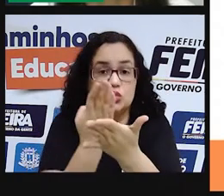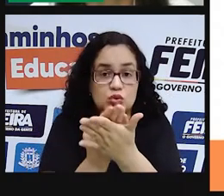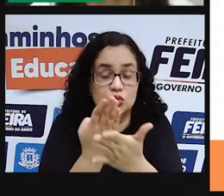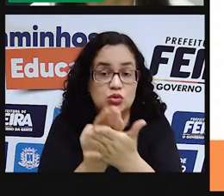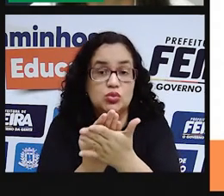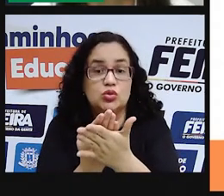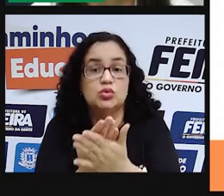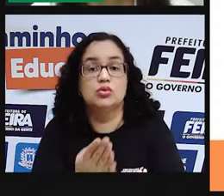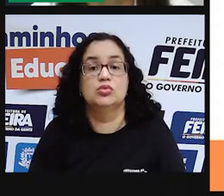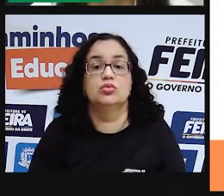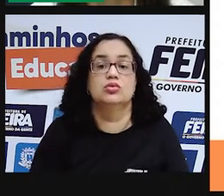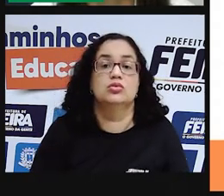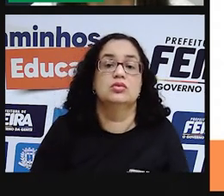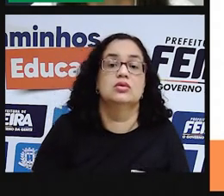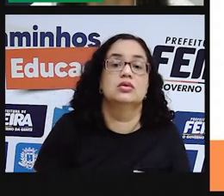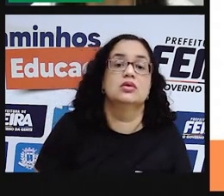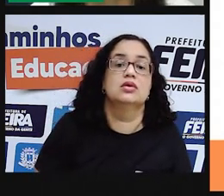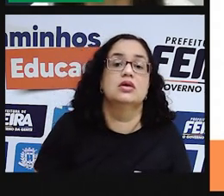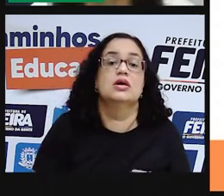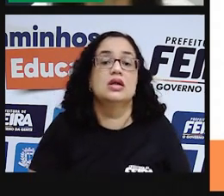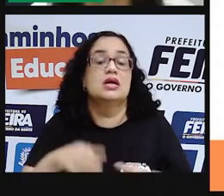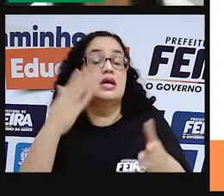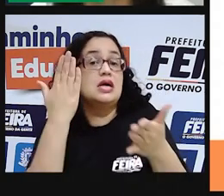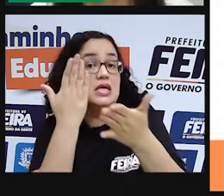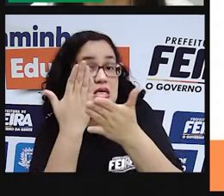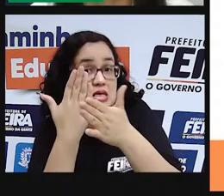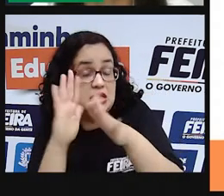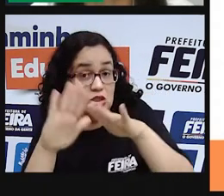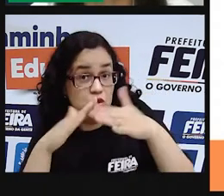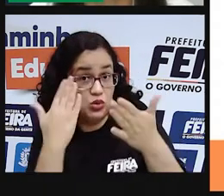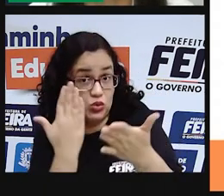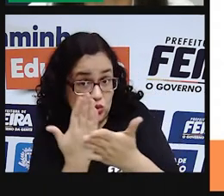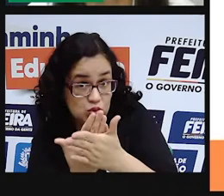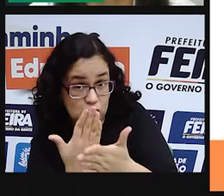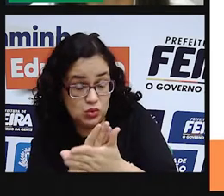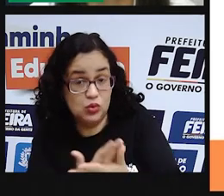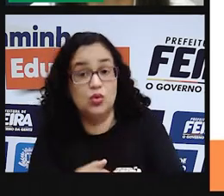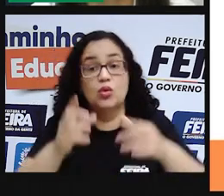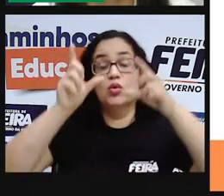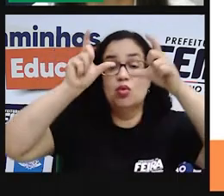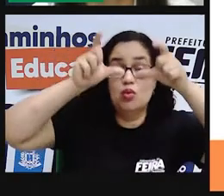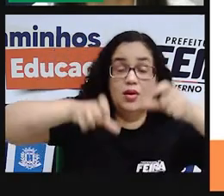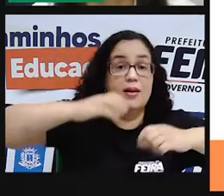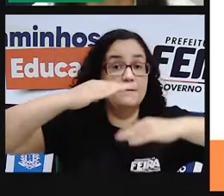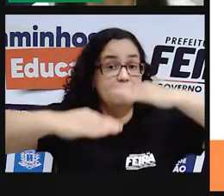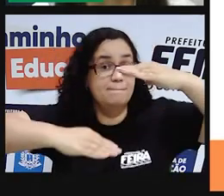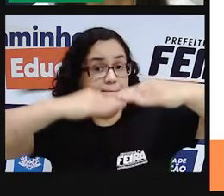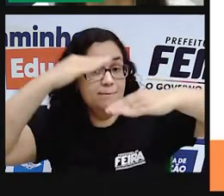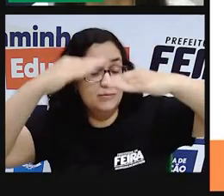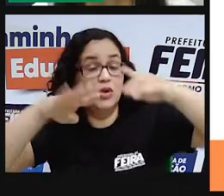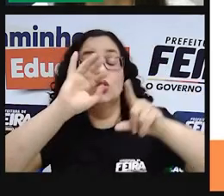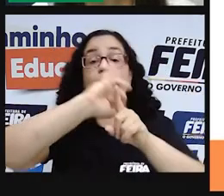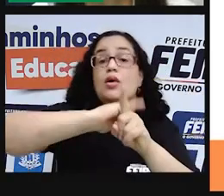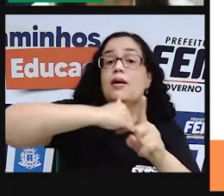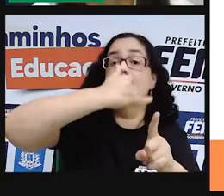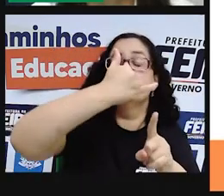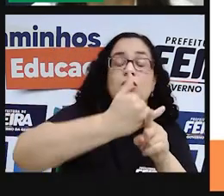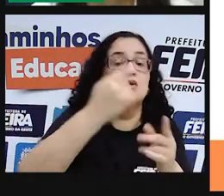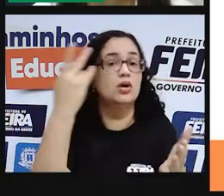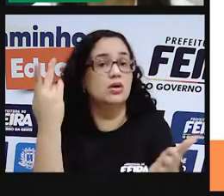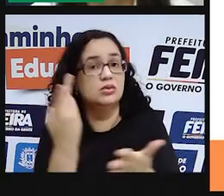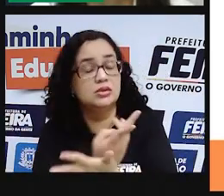No ambiente escolar, por ser a escola um dos ambientes onde esse processo, onde o bullying, né, acontece com